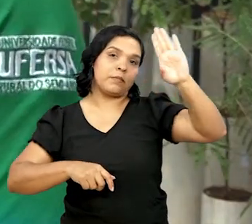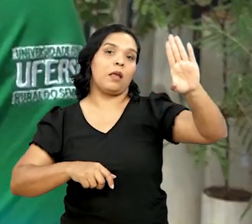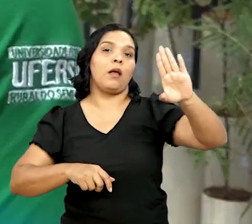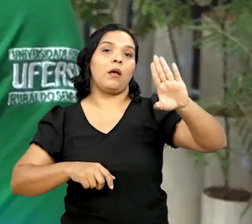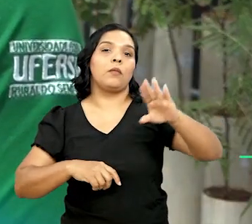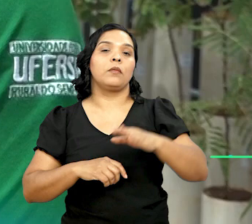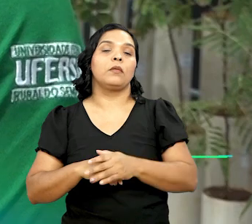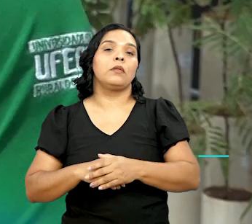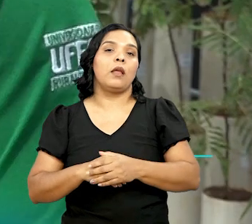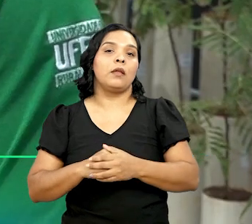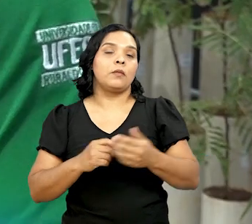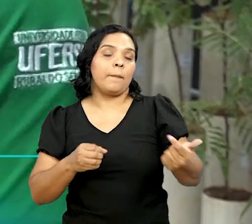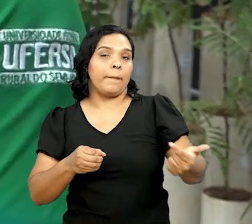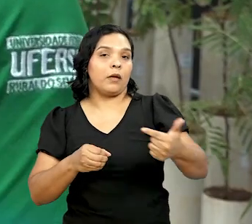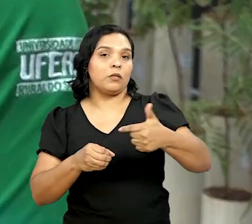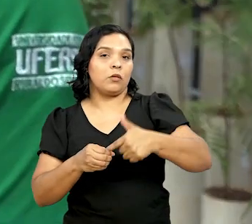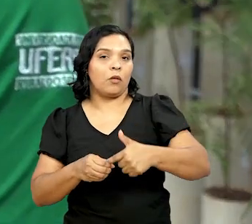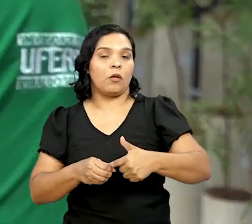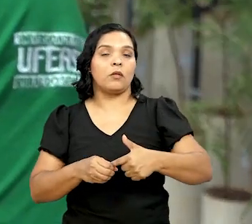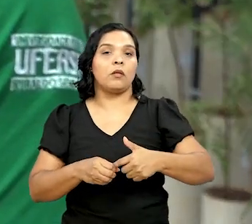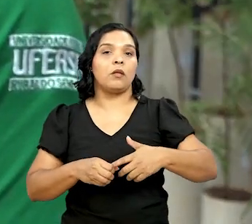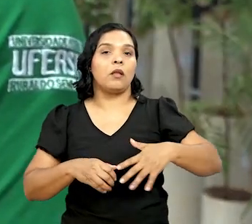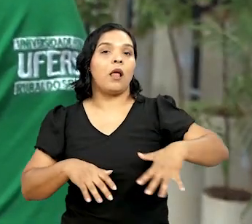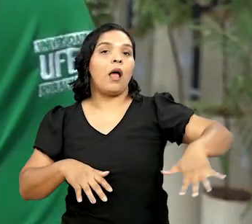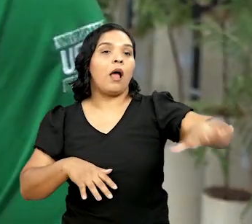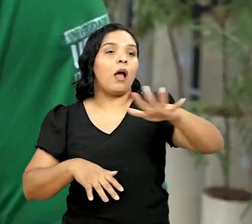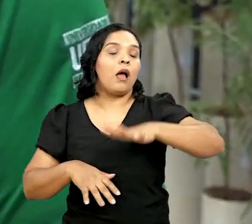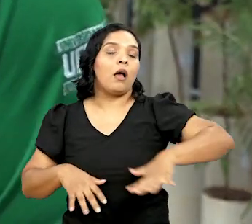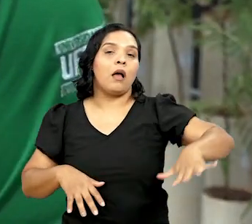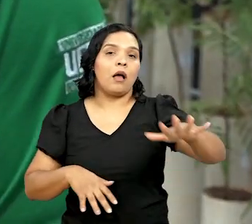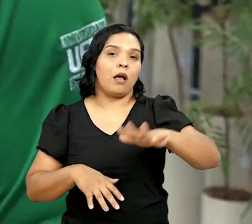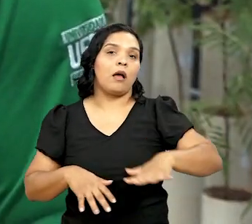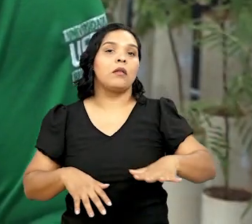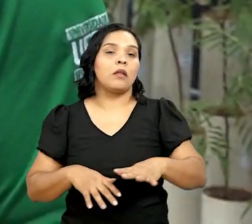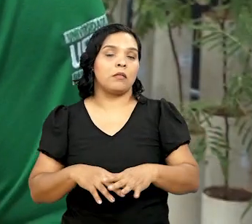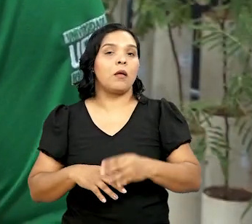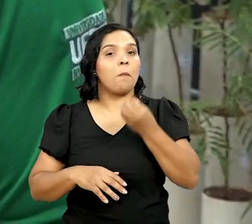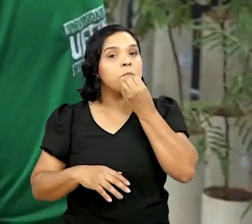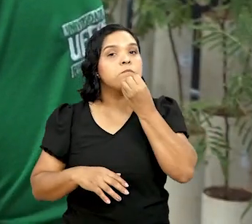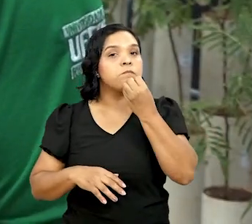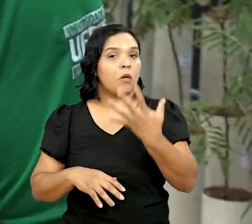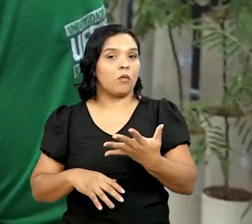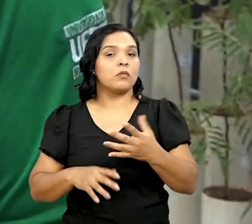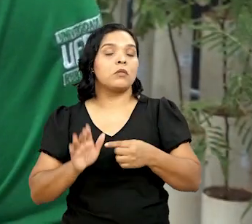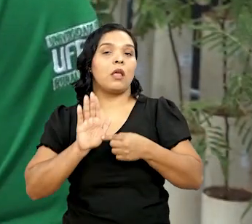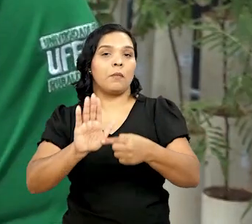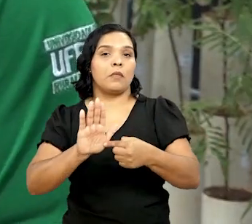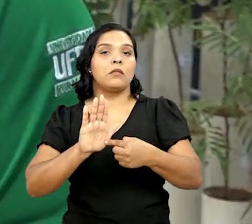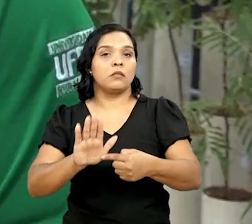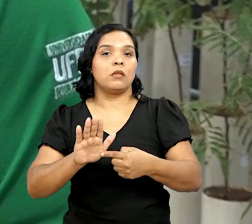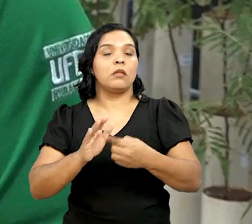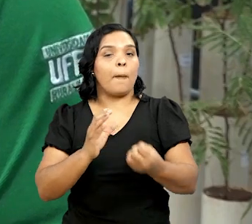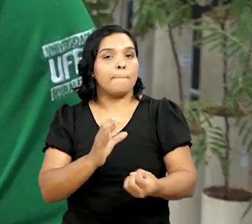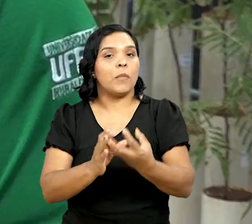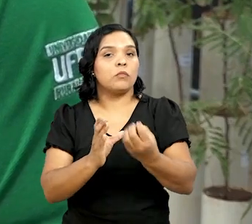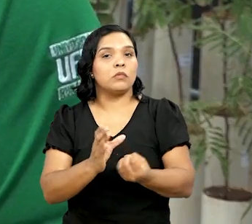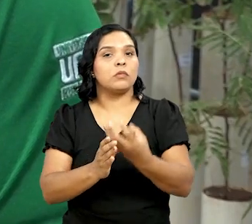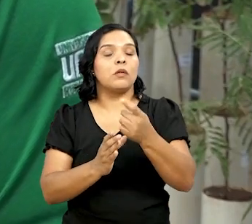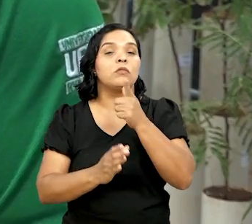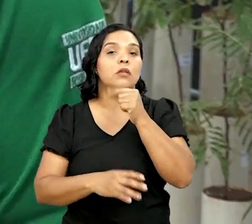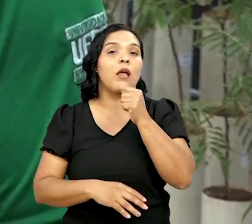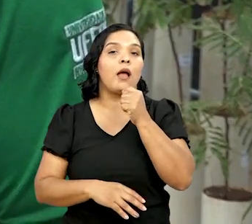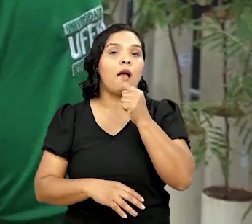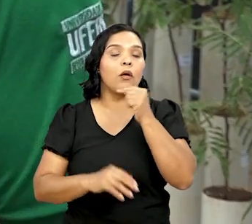de petróleo onshore do país, né, produção em terra, os campos eles são considerados, a maioria deles, campos maduros, né, que são campos que apresentam uma